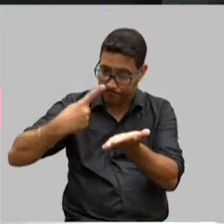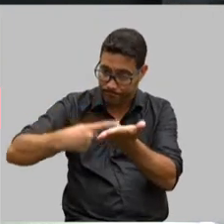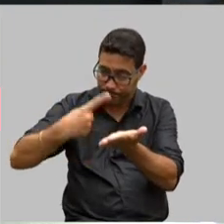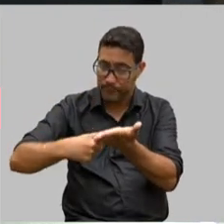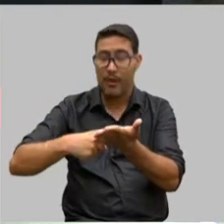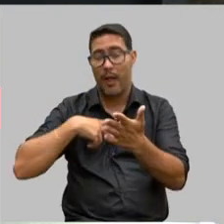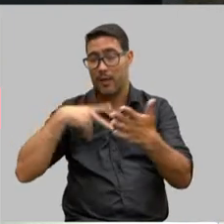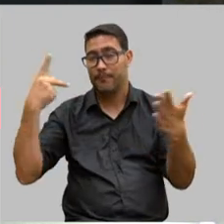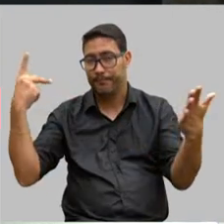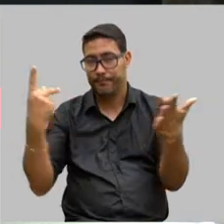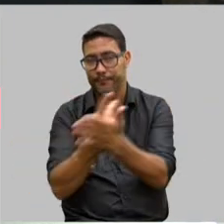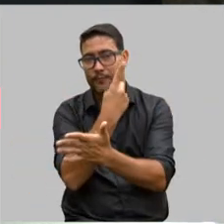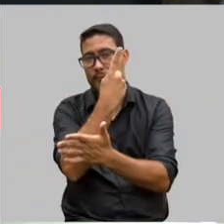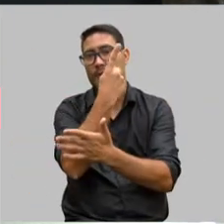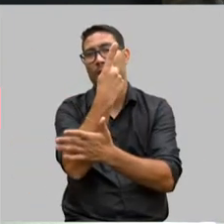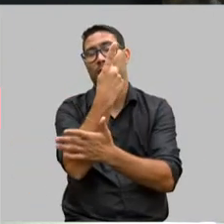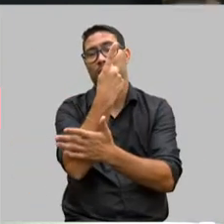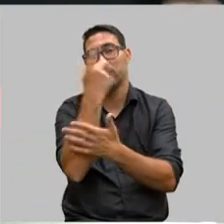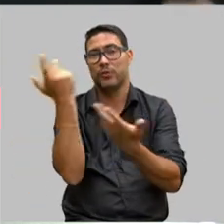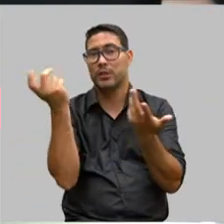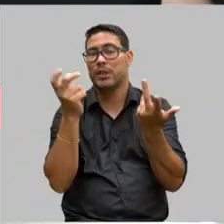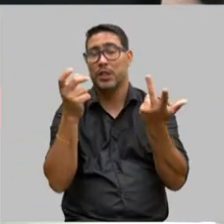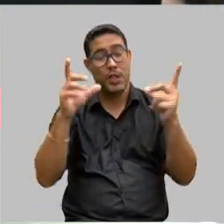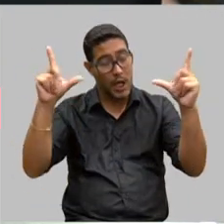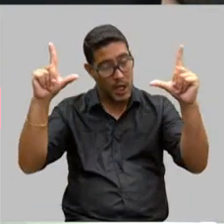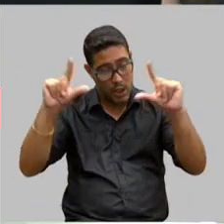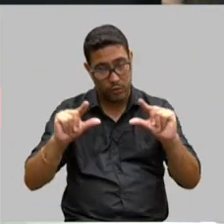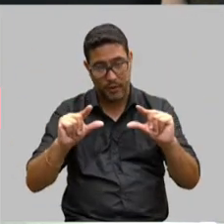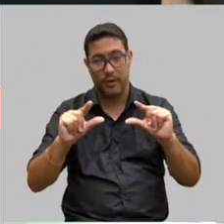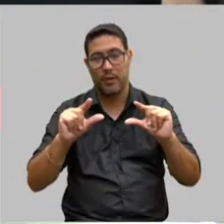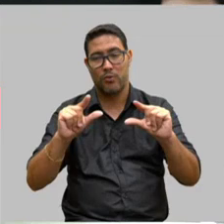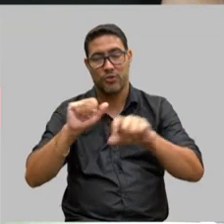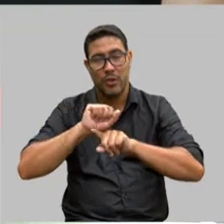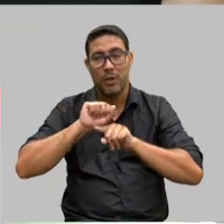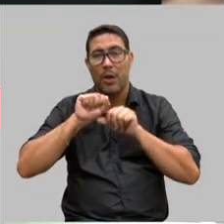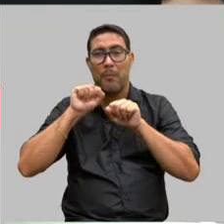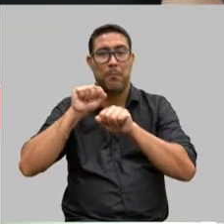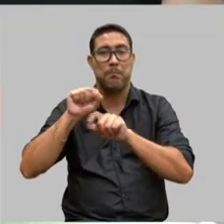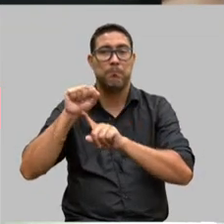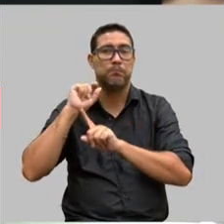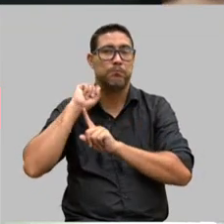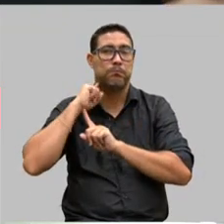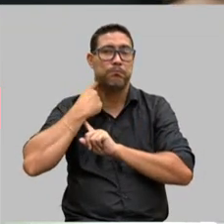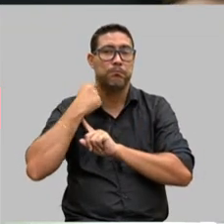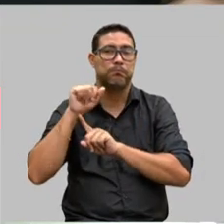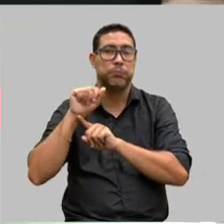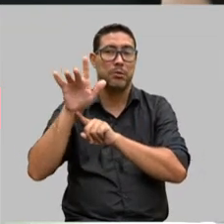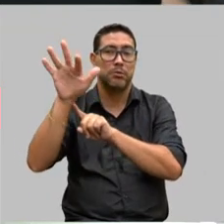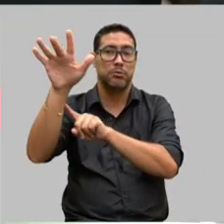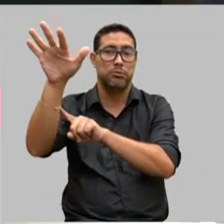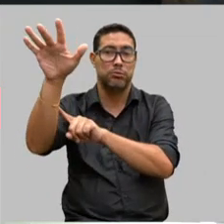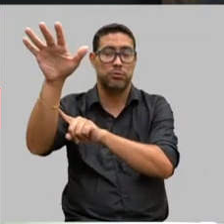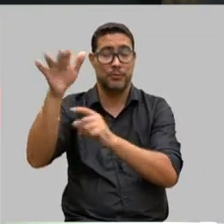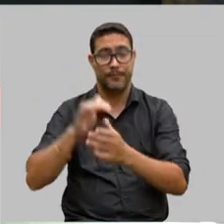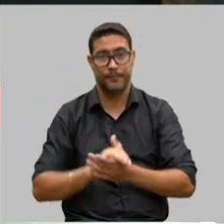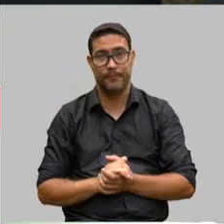ações de reduções de emissão, mas precisamos também da adaptação. Por